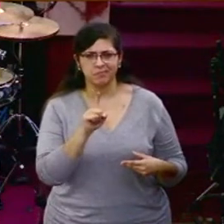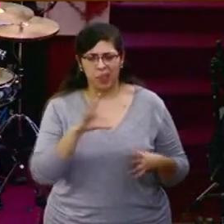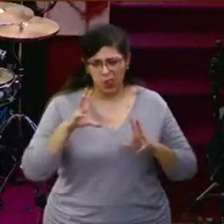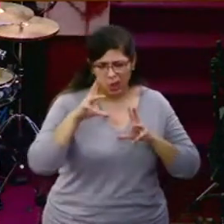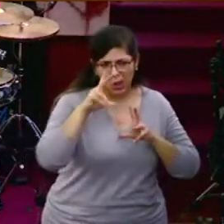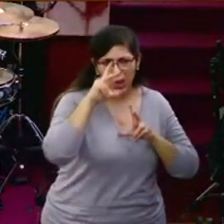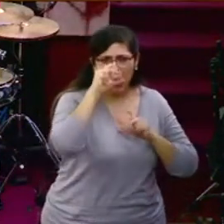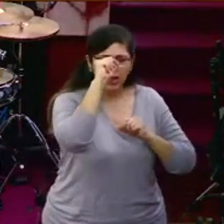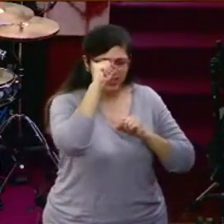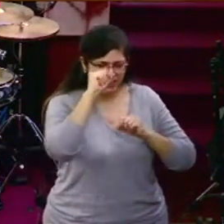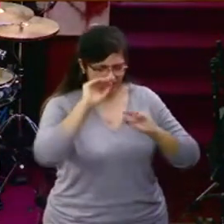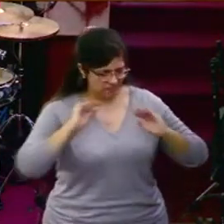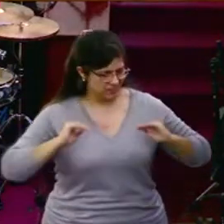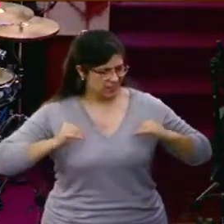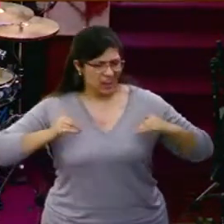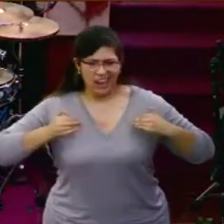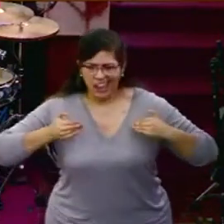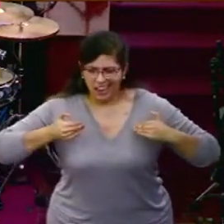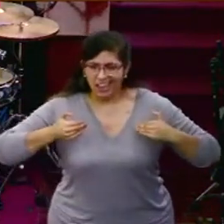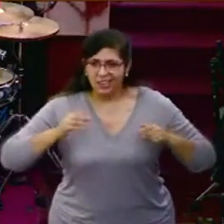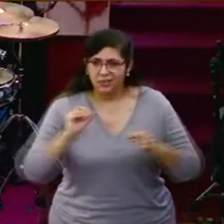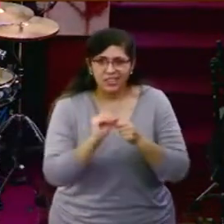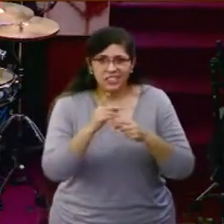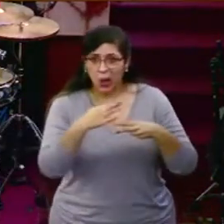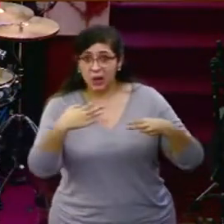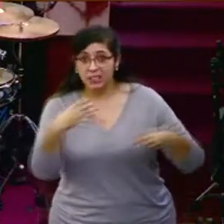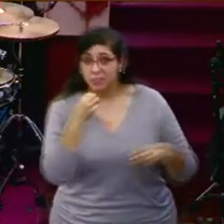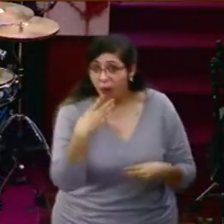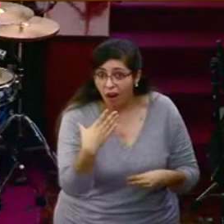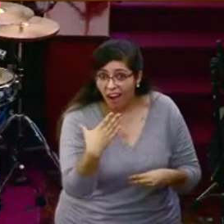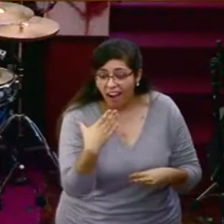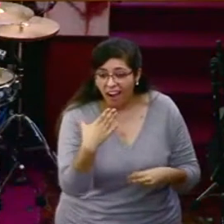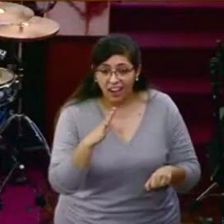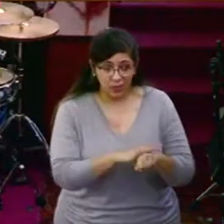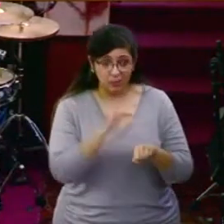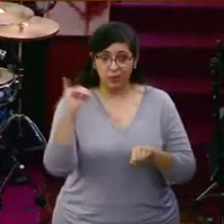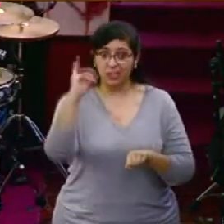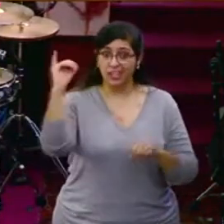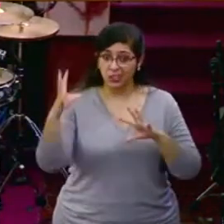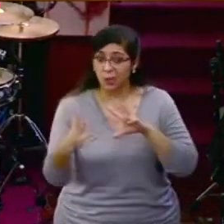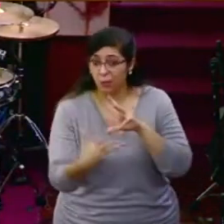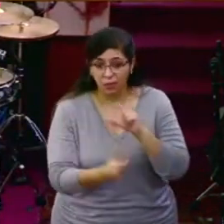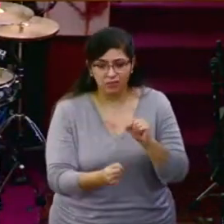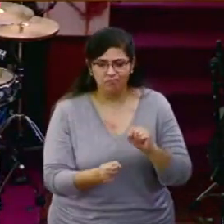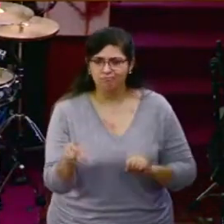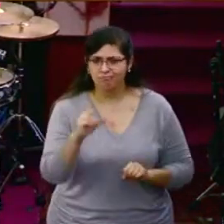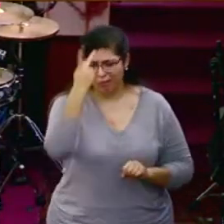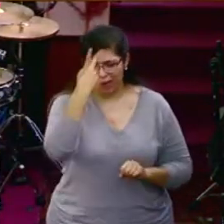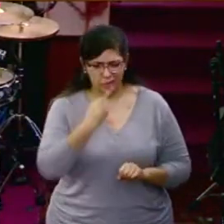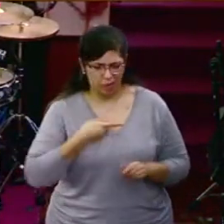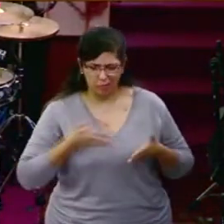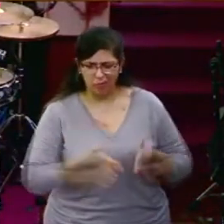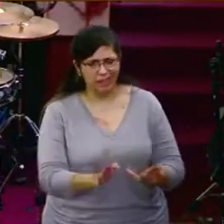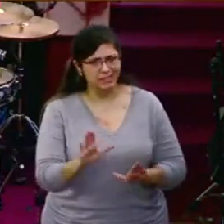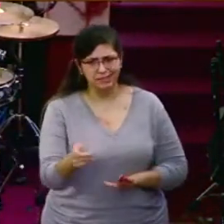força energia para fazer alguma coisa realmente importante no mundo não é alguma coisa que nós nascemos com ela